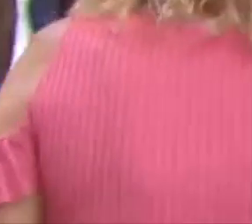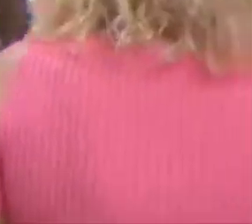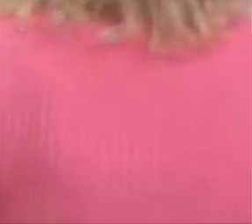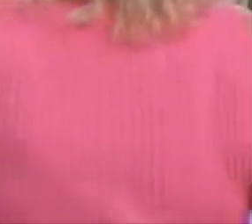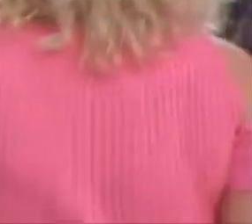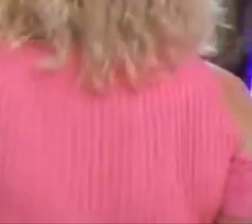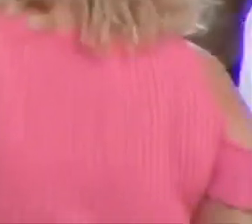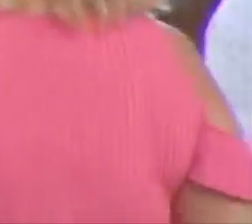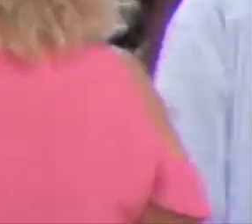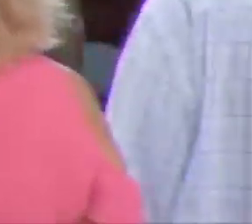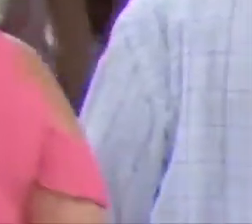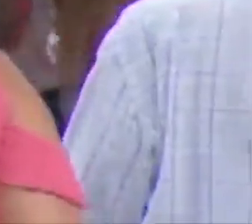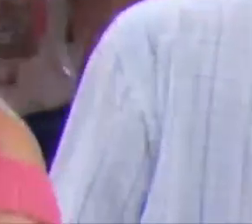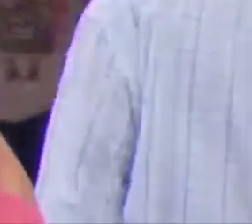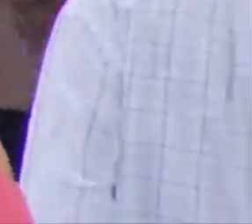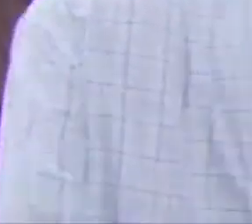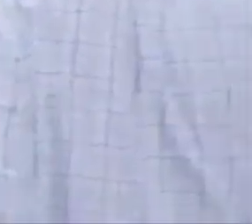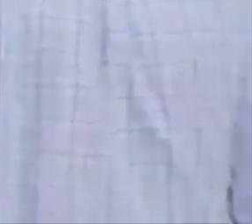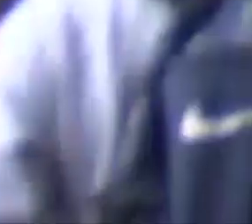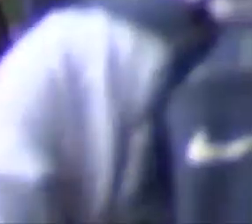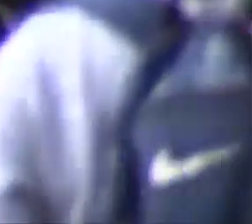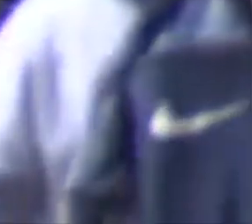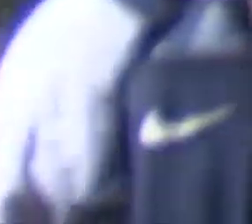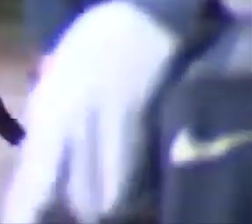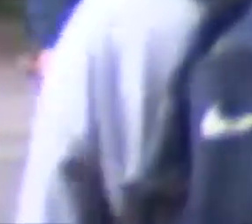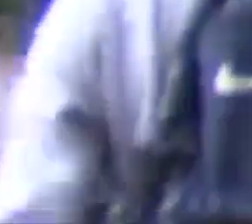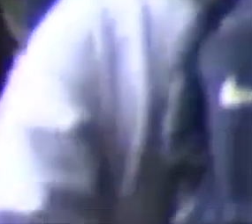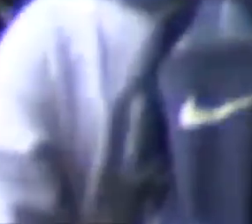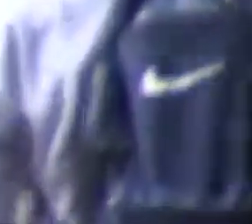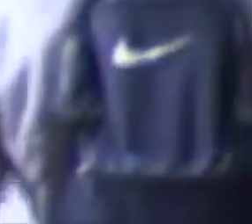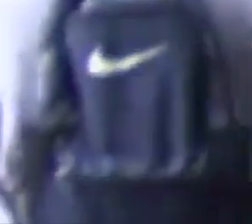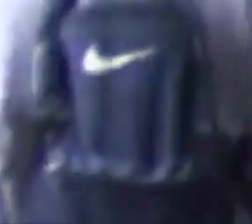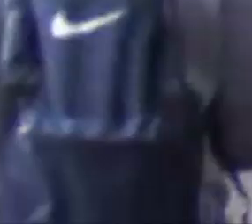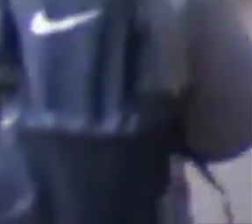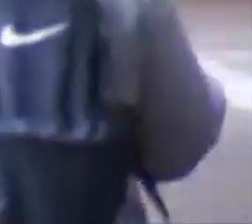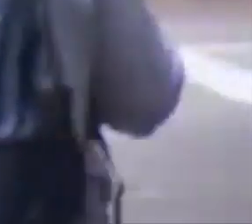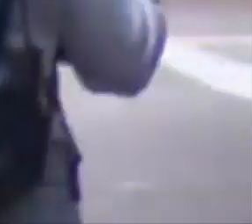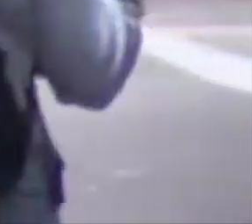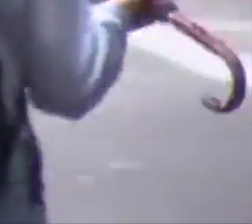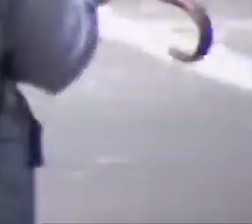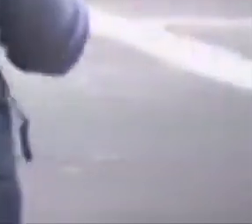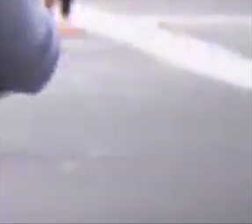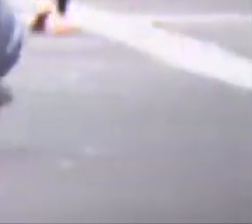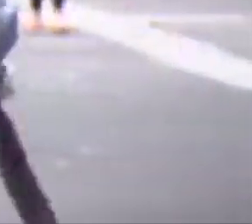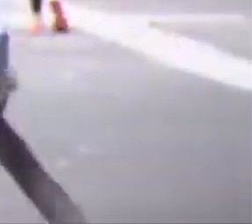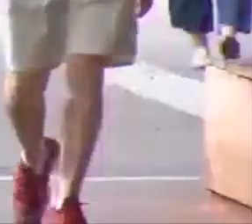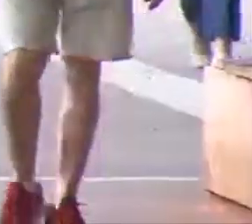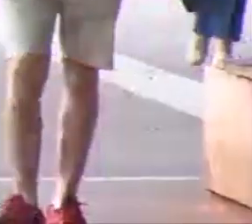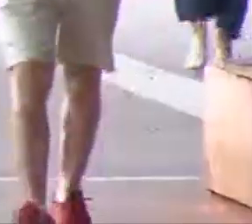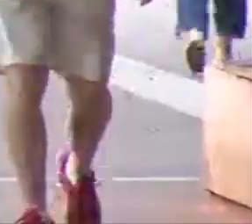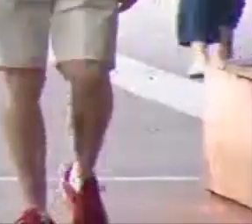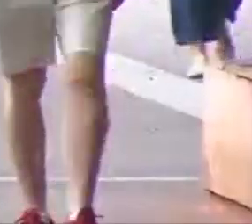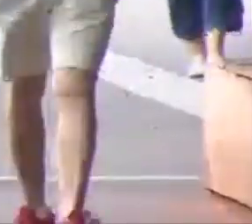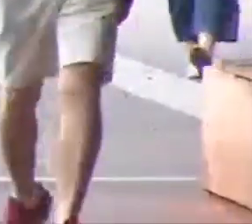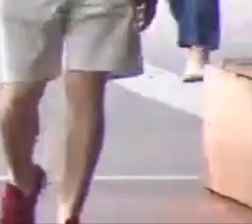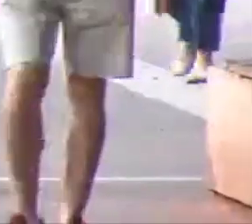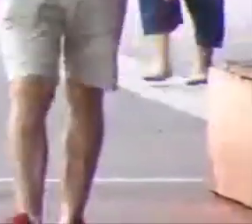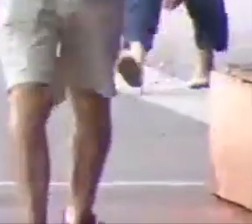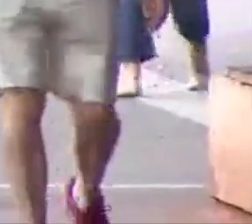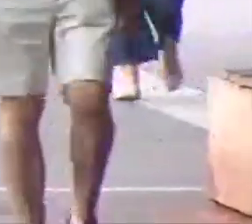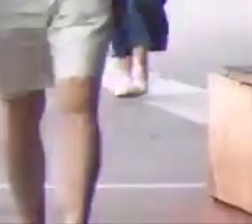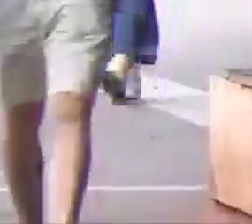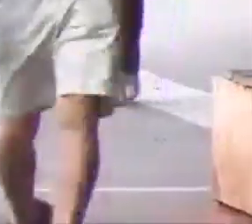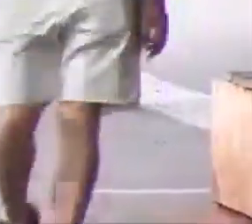chama atenção para uma previsão preocupante. Segundo a Agência Nacional de Saúde, até 2030, o Brasil terá um aumento